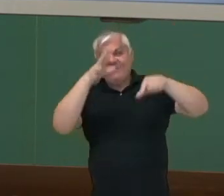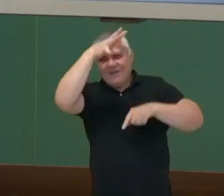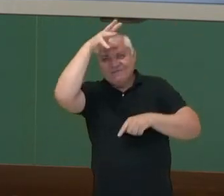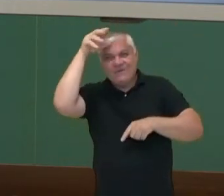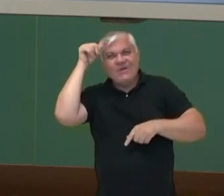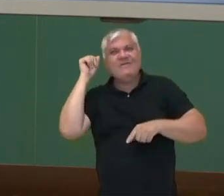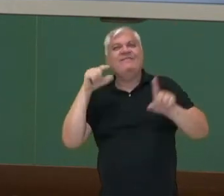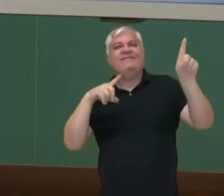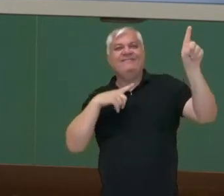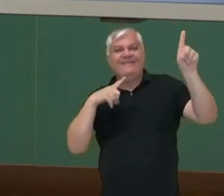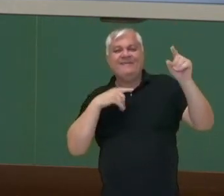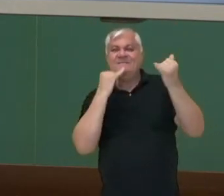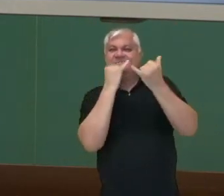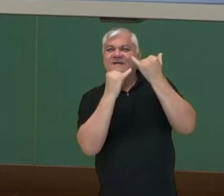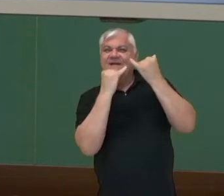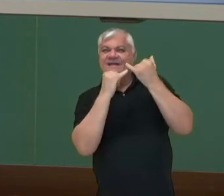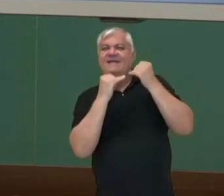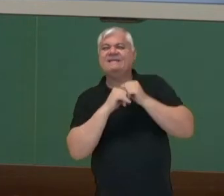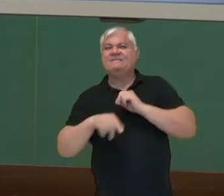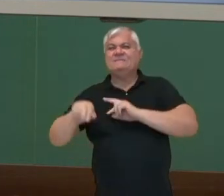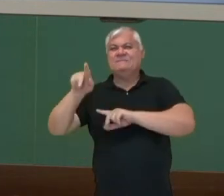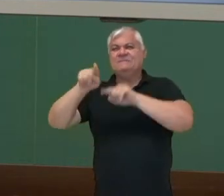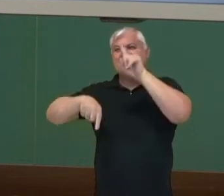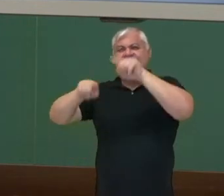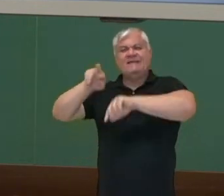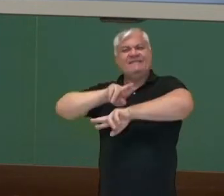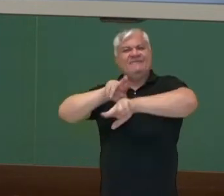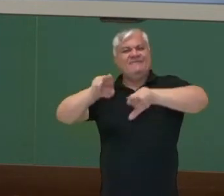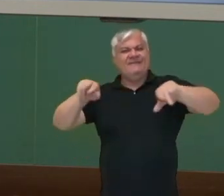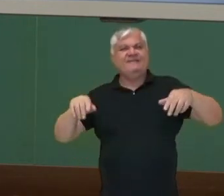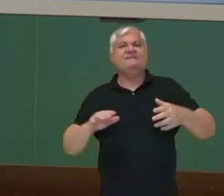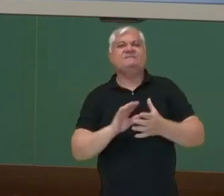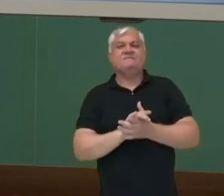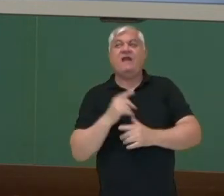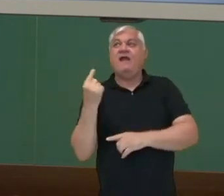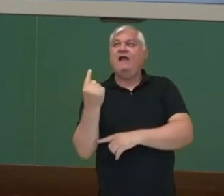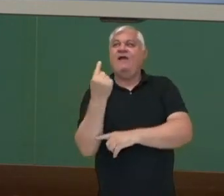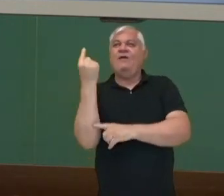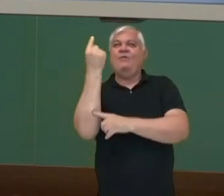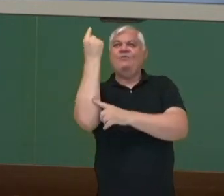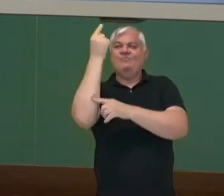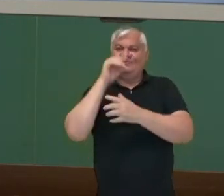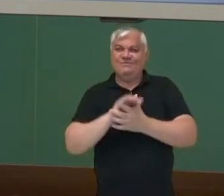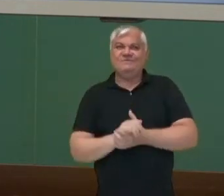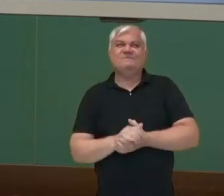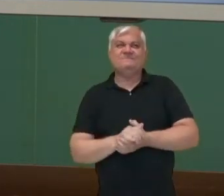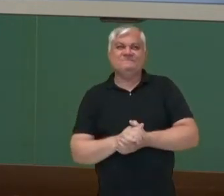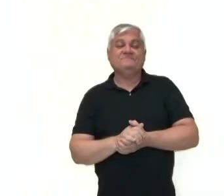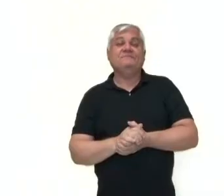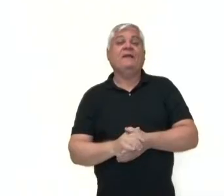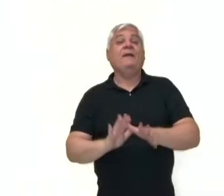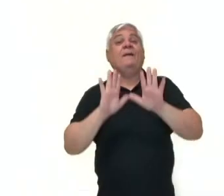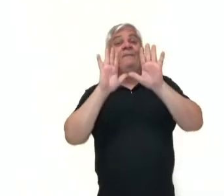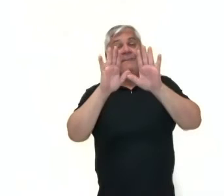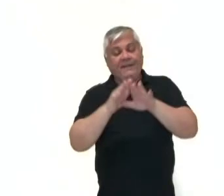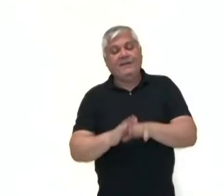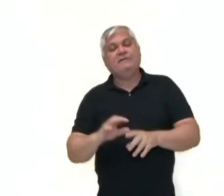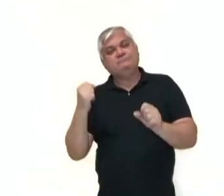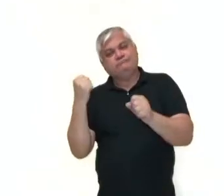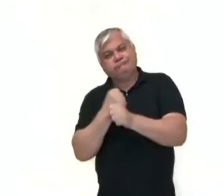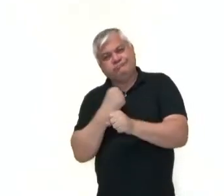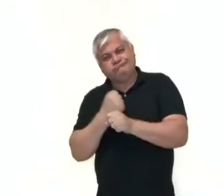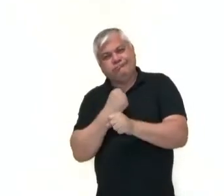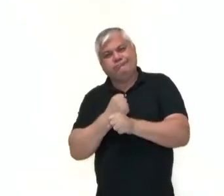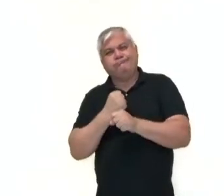floresta com uma diversidade de espécies muito grande, né? Então a gente vai ter ali, mas devido à ocupação, conforme a